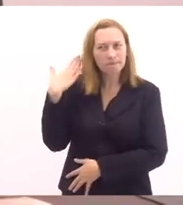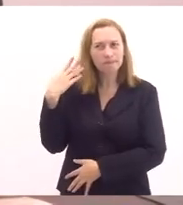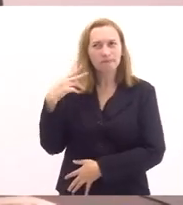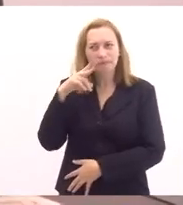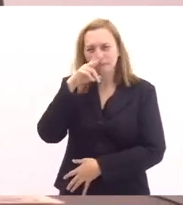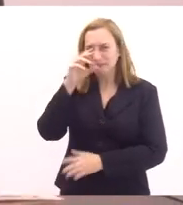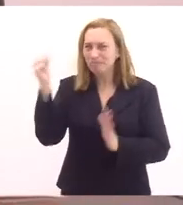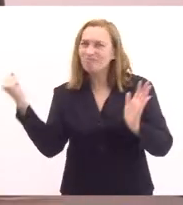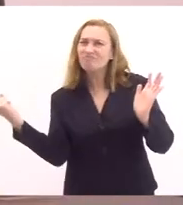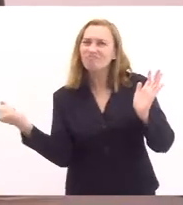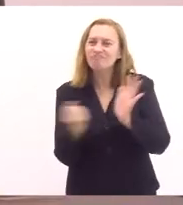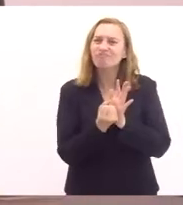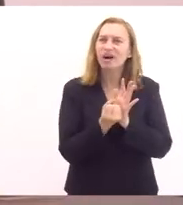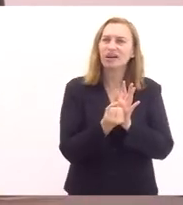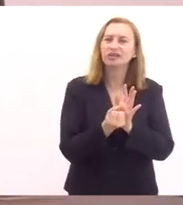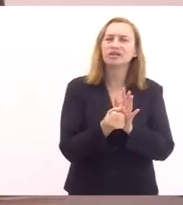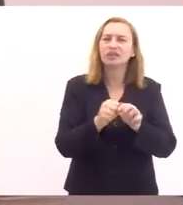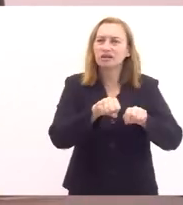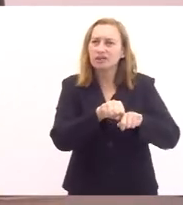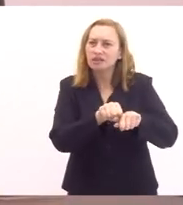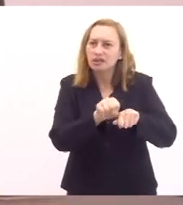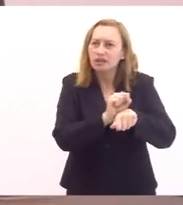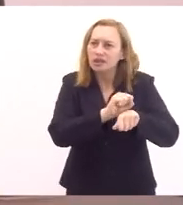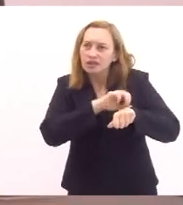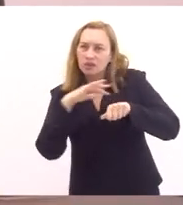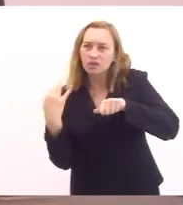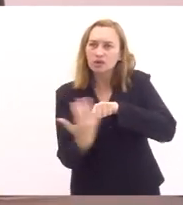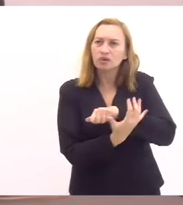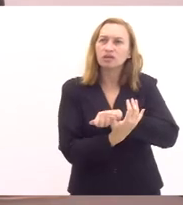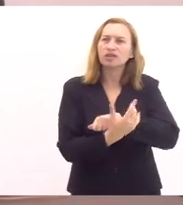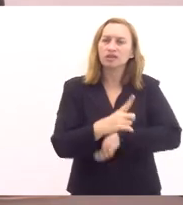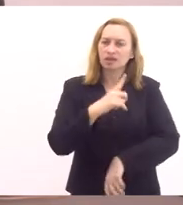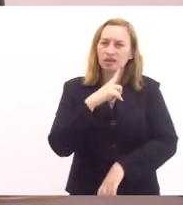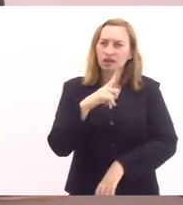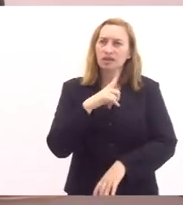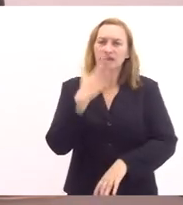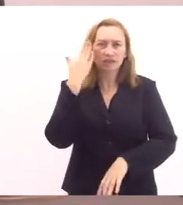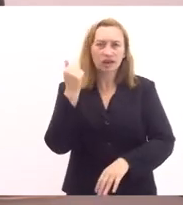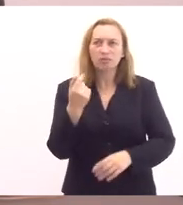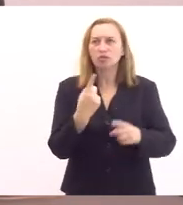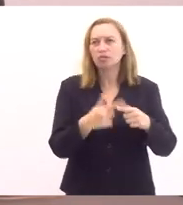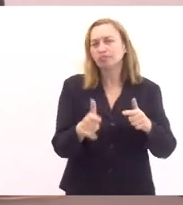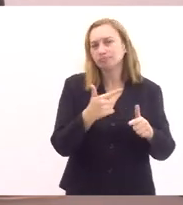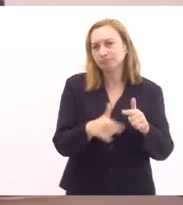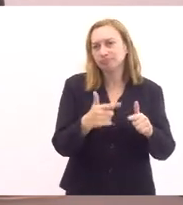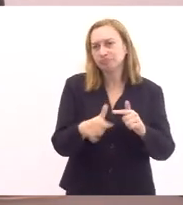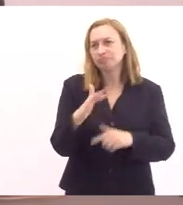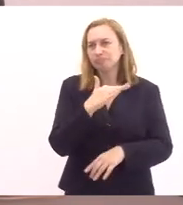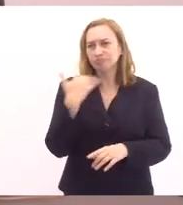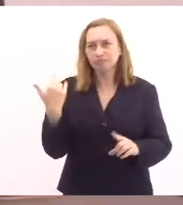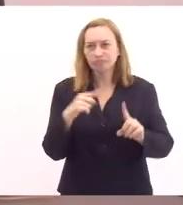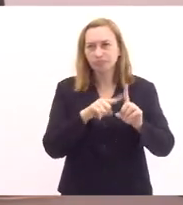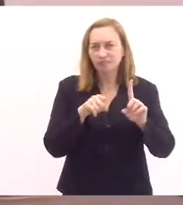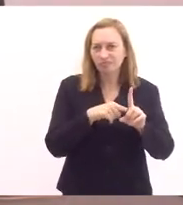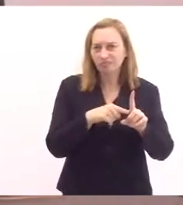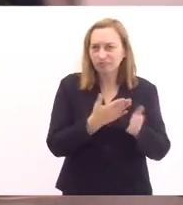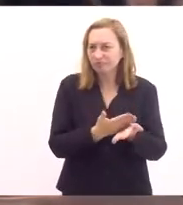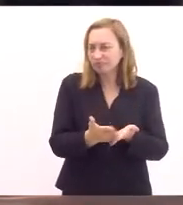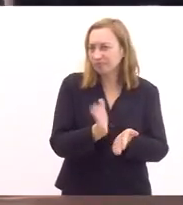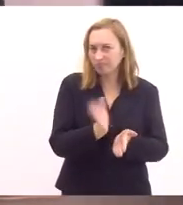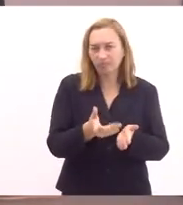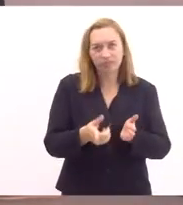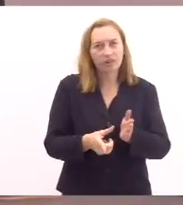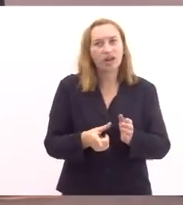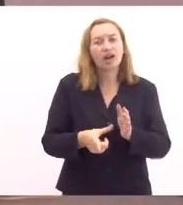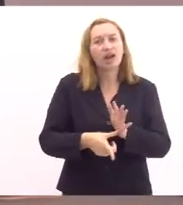forte Impacto né que a convide causou né a gente sabe que o problema da da mortalidade materna não é de agora é